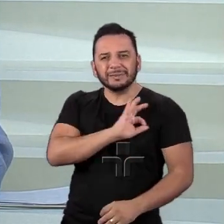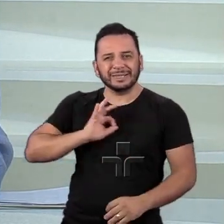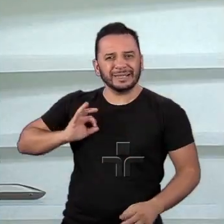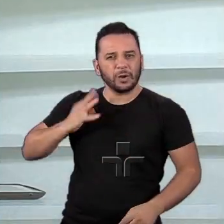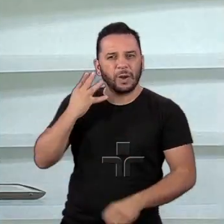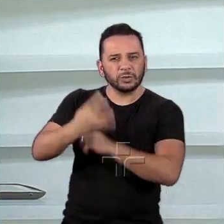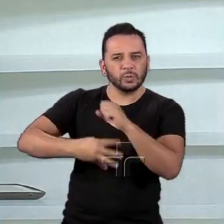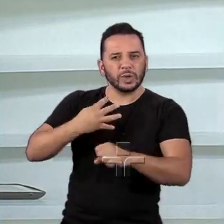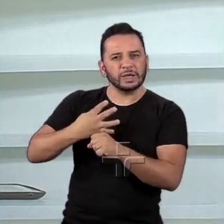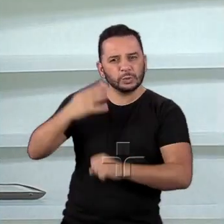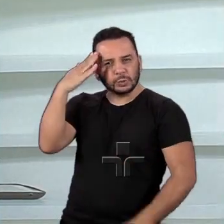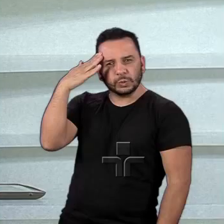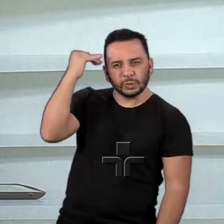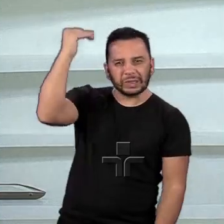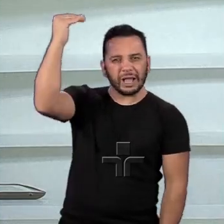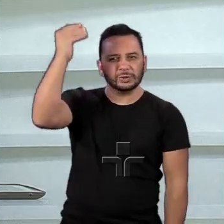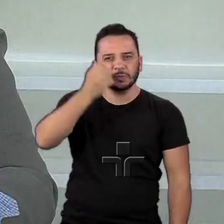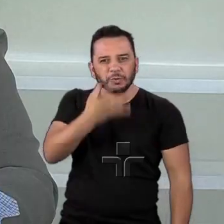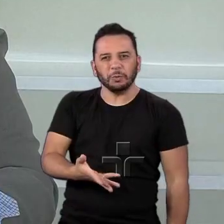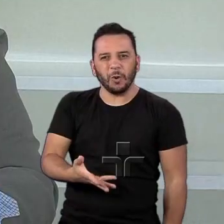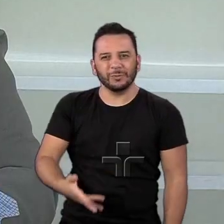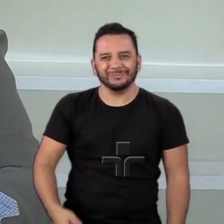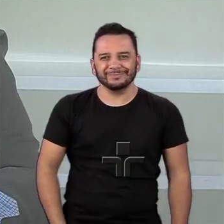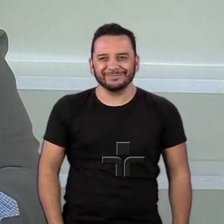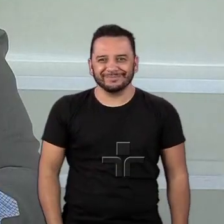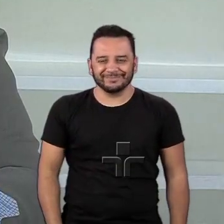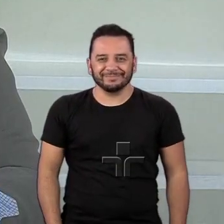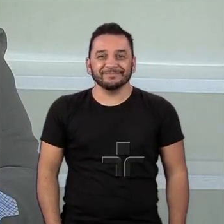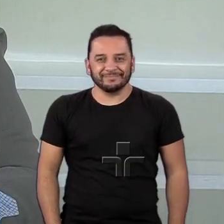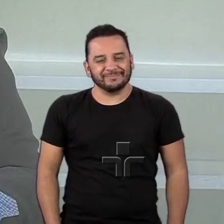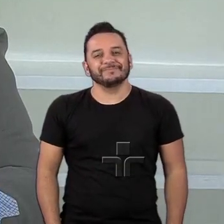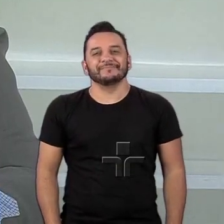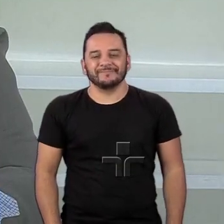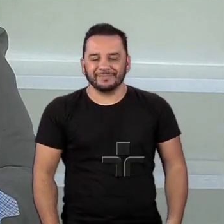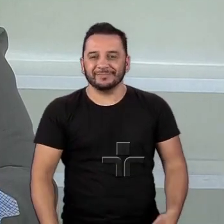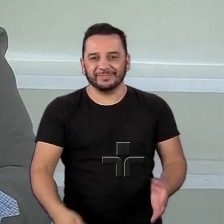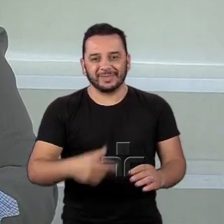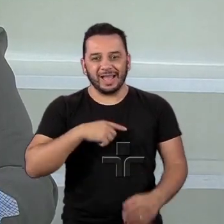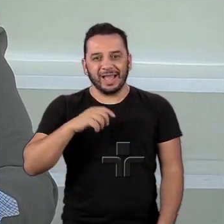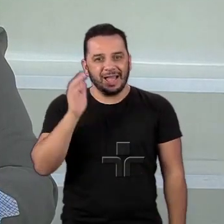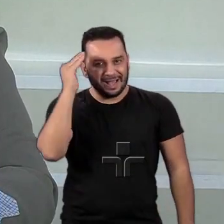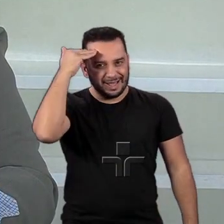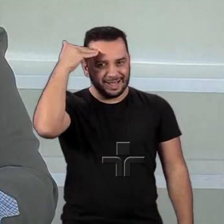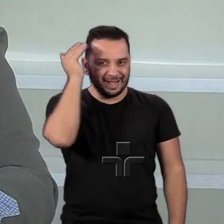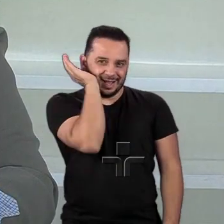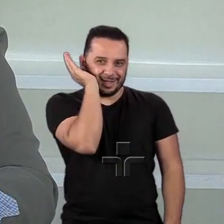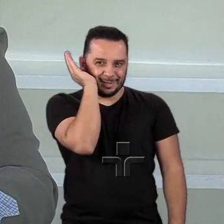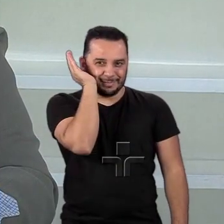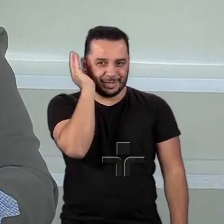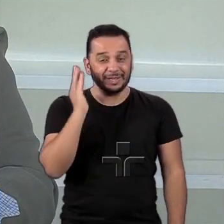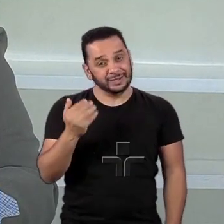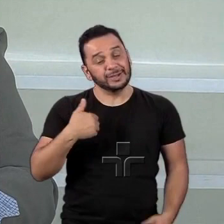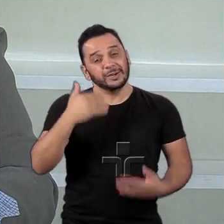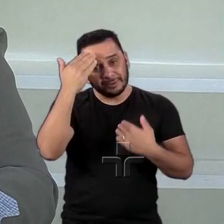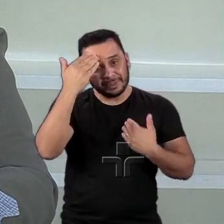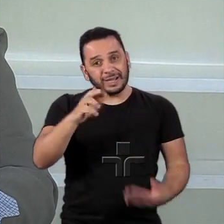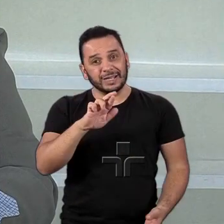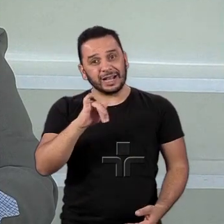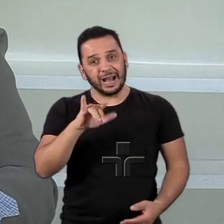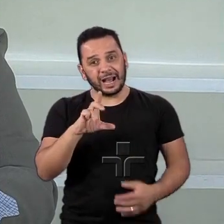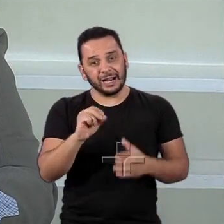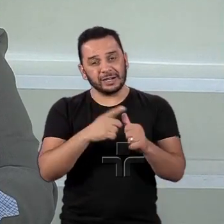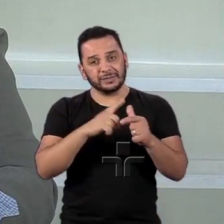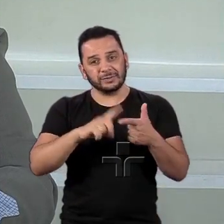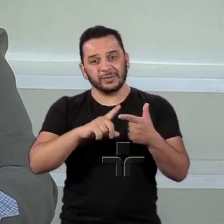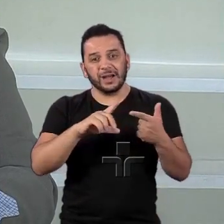anos. Obrigado, Eduardo. Ana Amélia. Obrigada, Ricardo Lessa, obrigada, Clarissa, obrigada à TV Cultura, a este